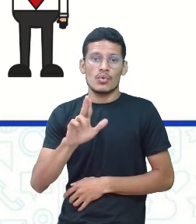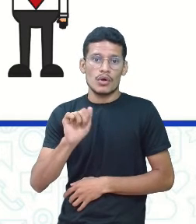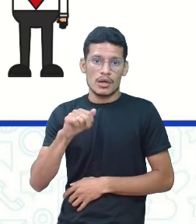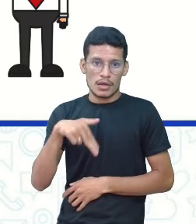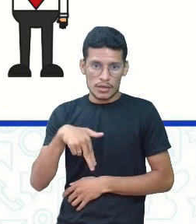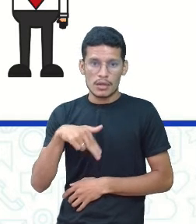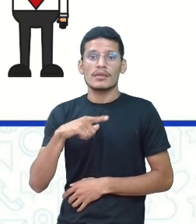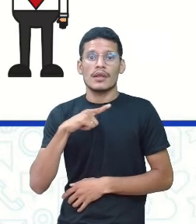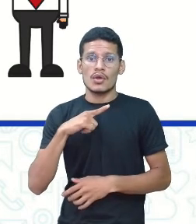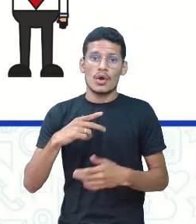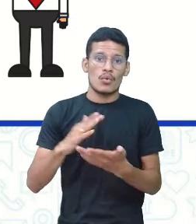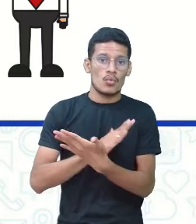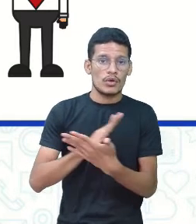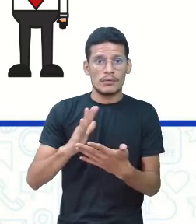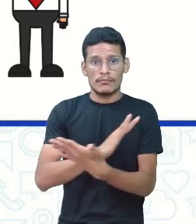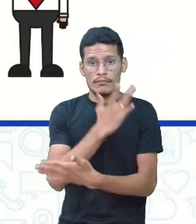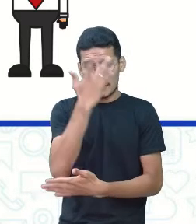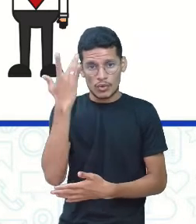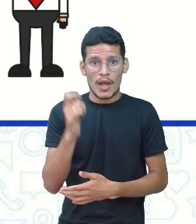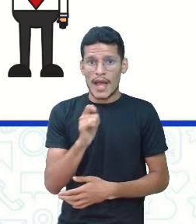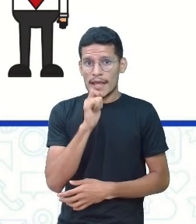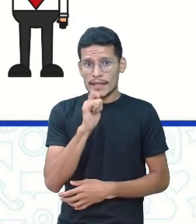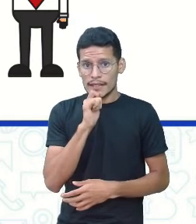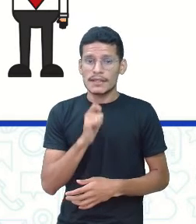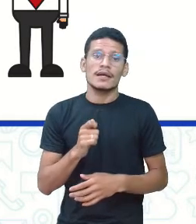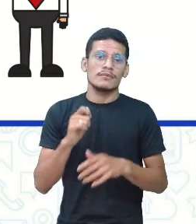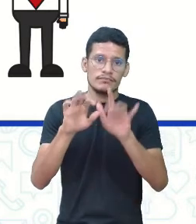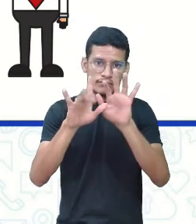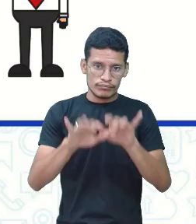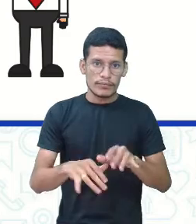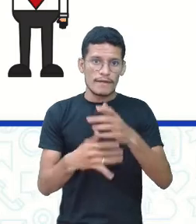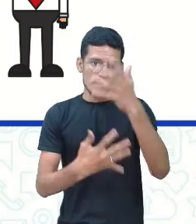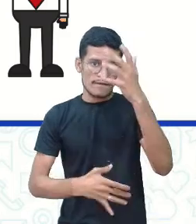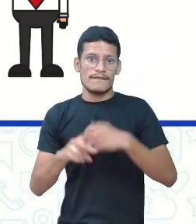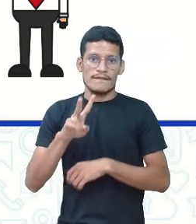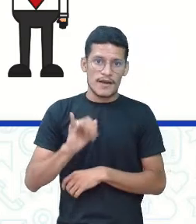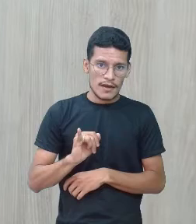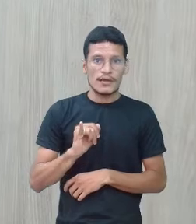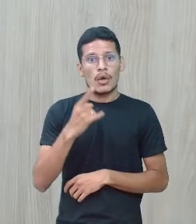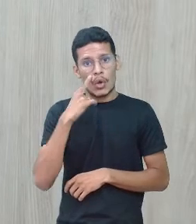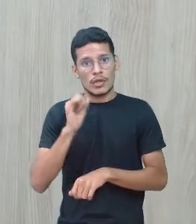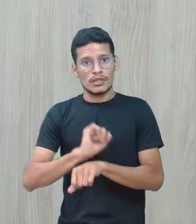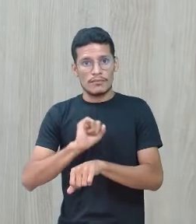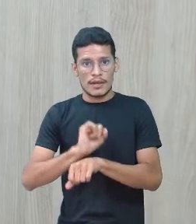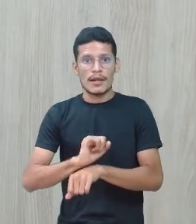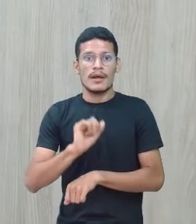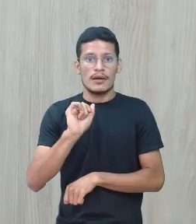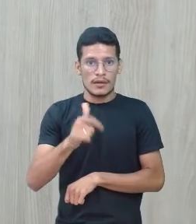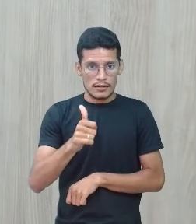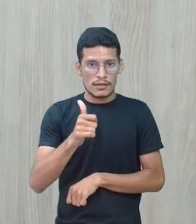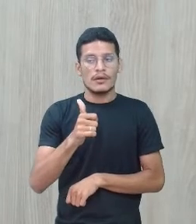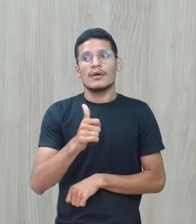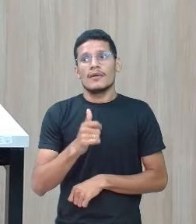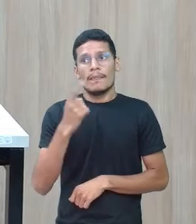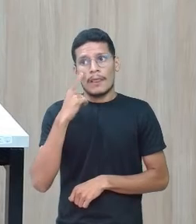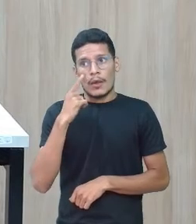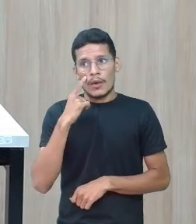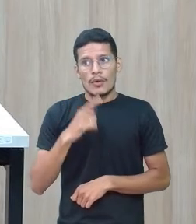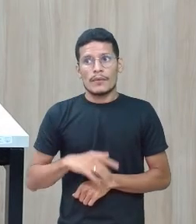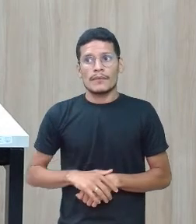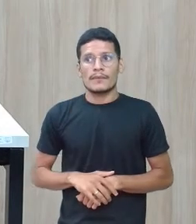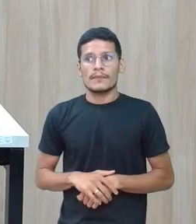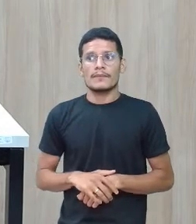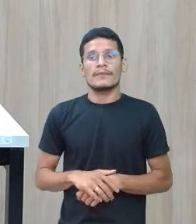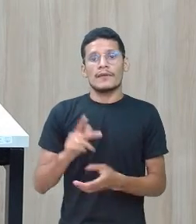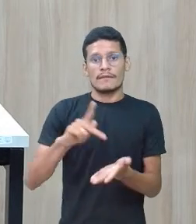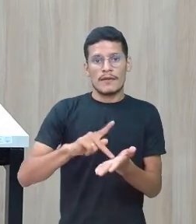tem muita gente aí, né, que ainda vão colocar. Então, vamos aguardar, né, professora? É verdade.